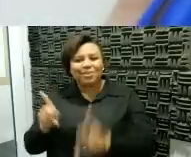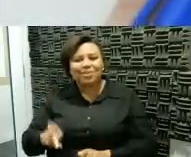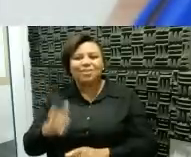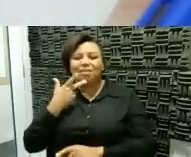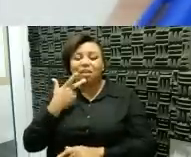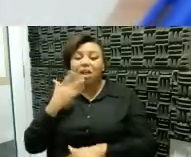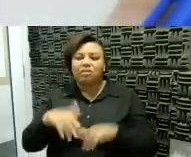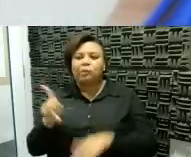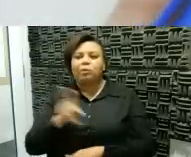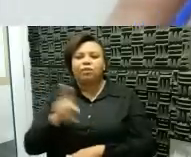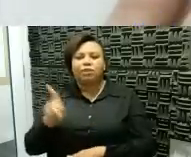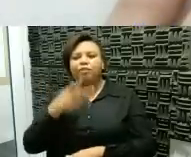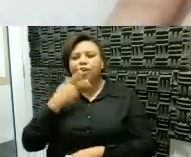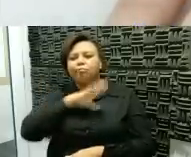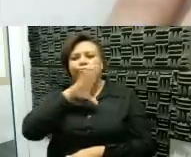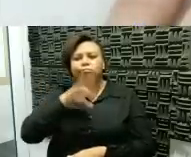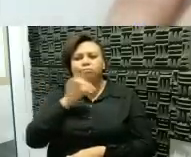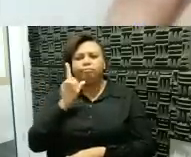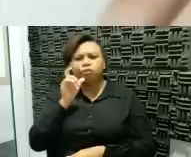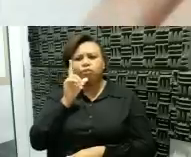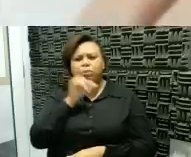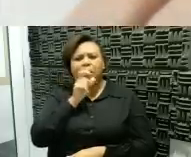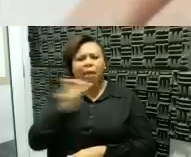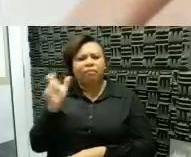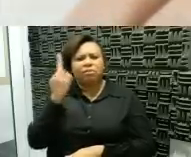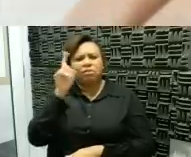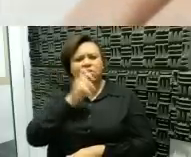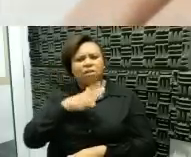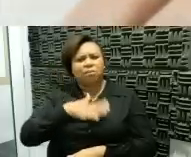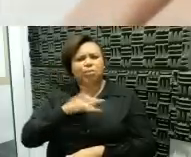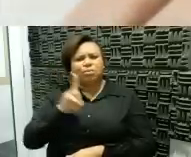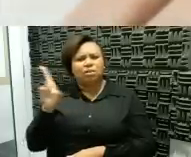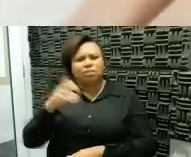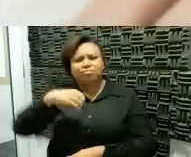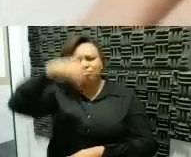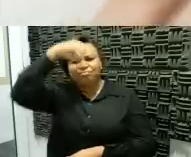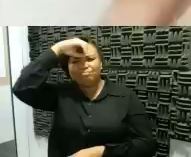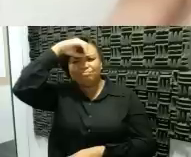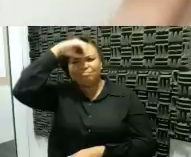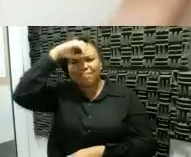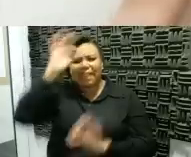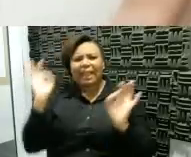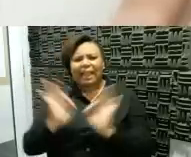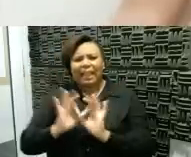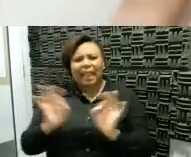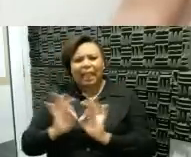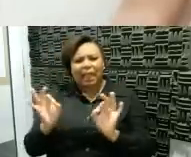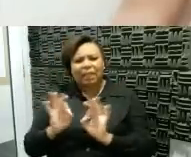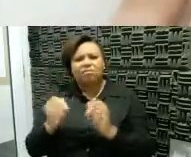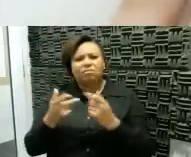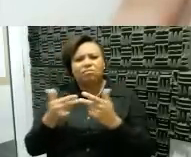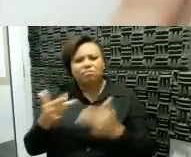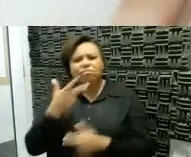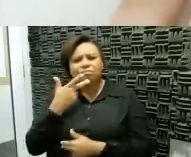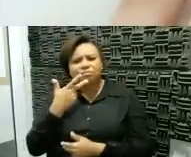super difícil diz meu Deus é grego isso né não tô entendendo coisa nenhuma do que ele tá falando ou então